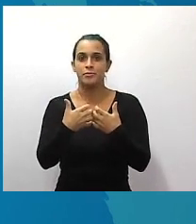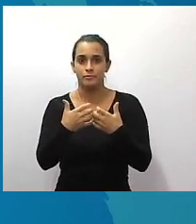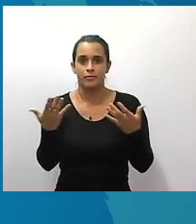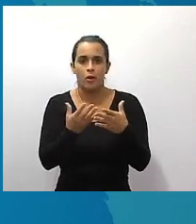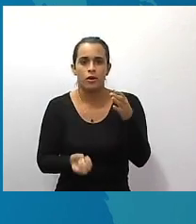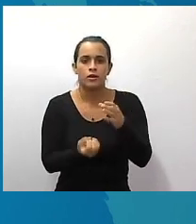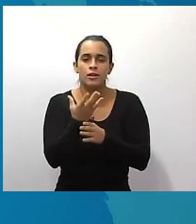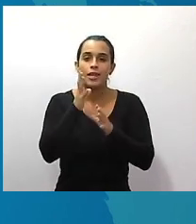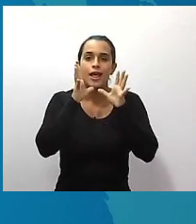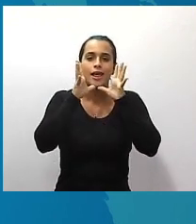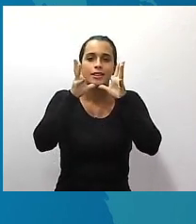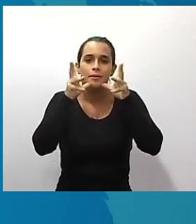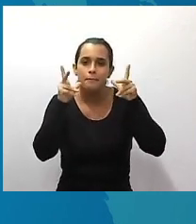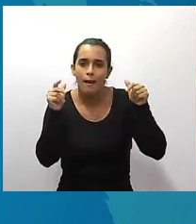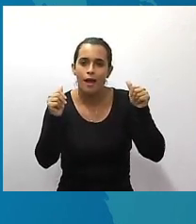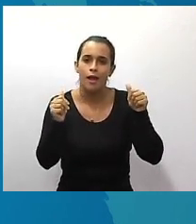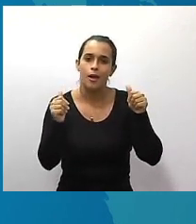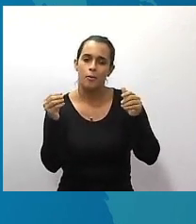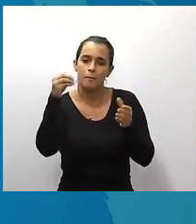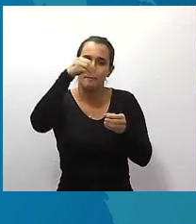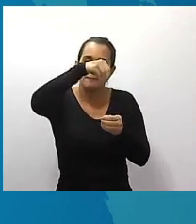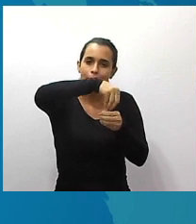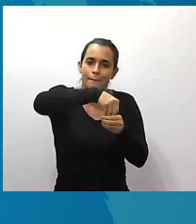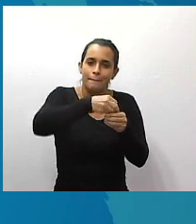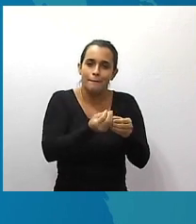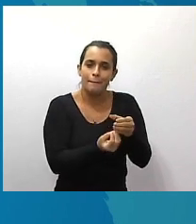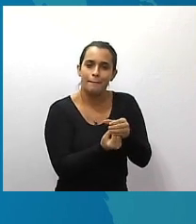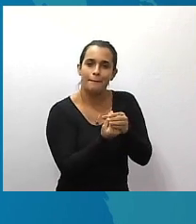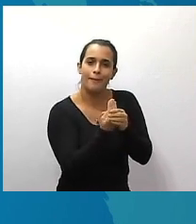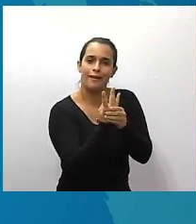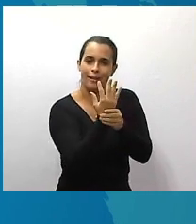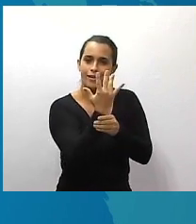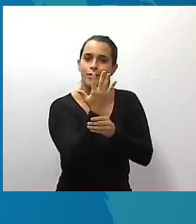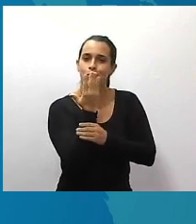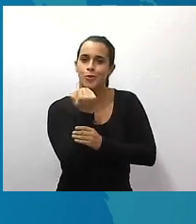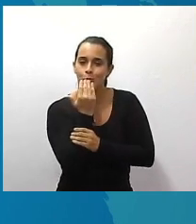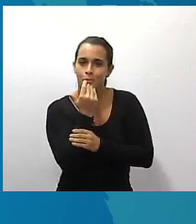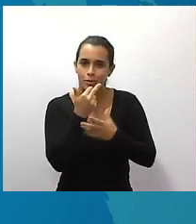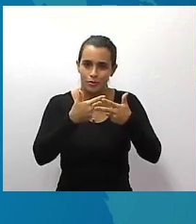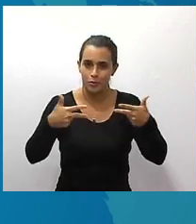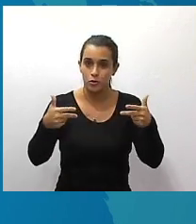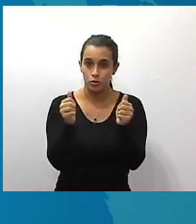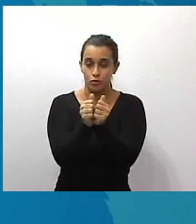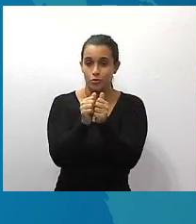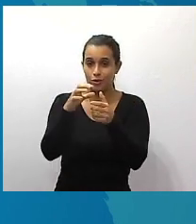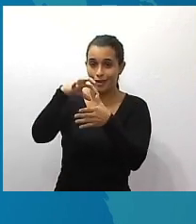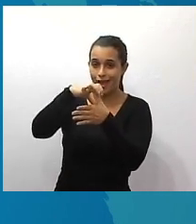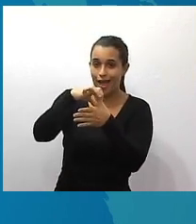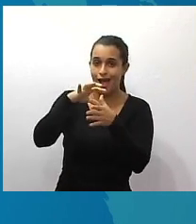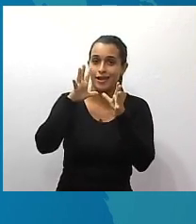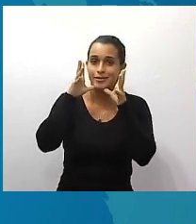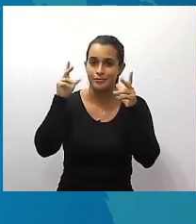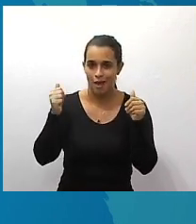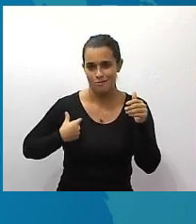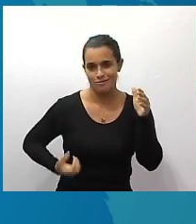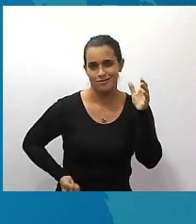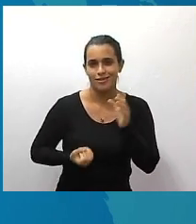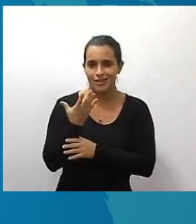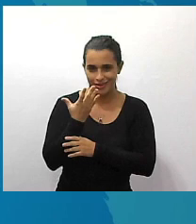nossos desafios. Gabriel é de uma escola municipal do Paulista e tem feito todos os desafios mandados para o